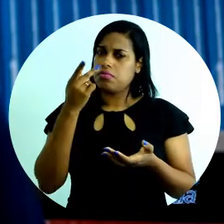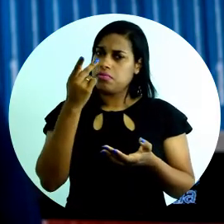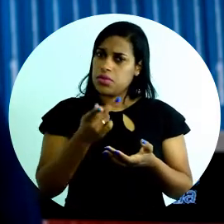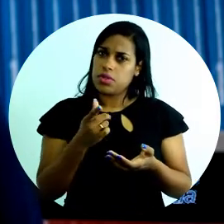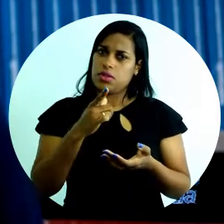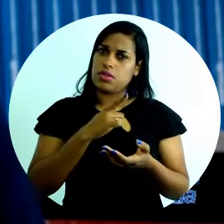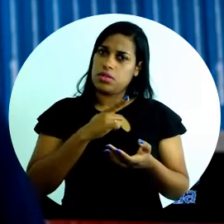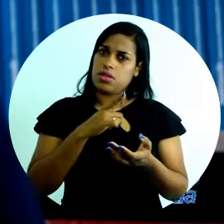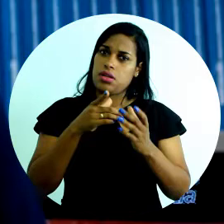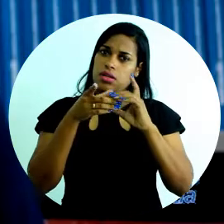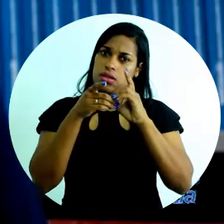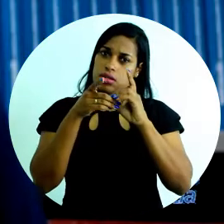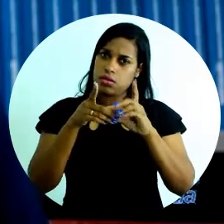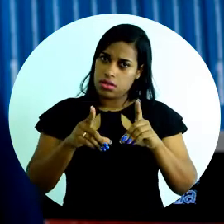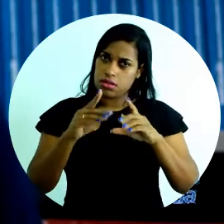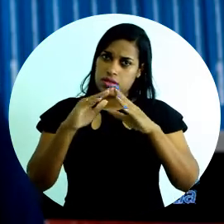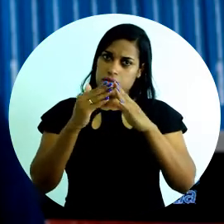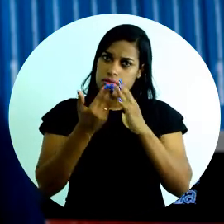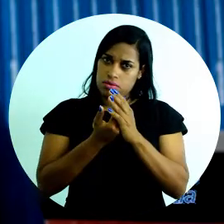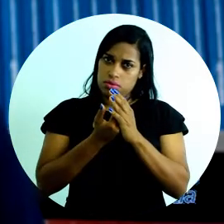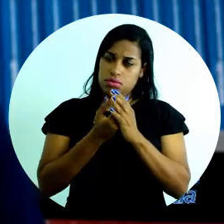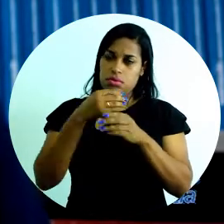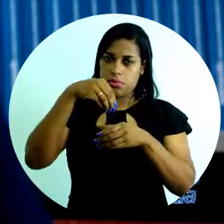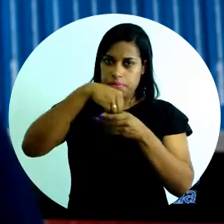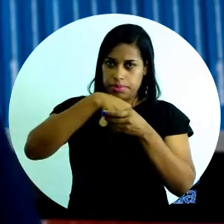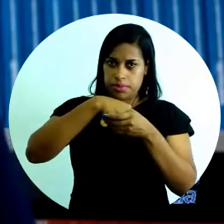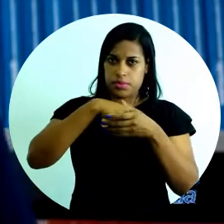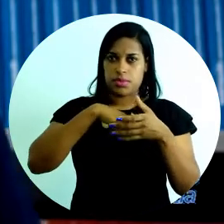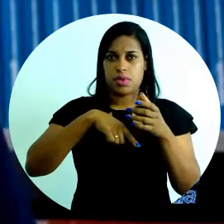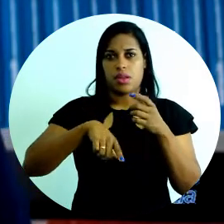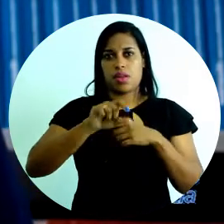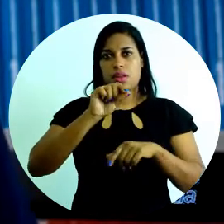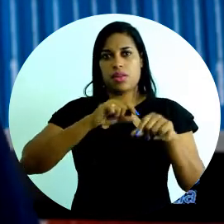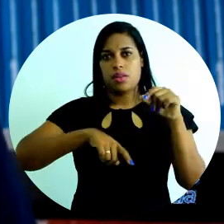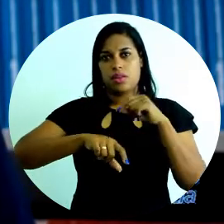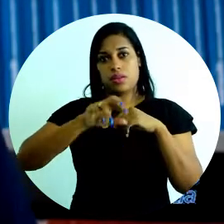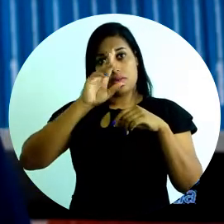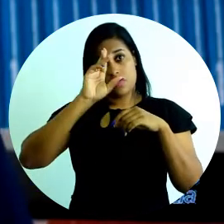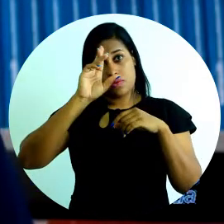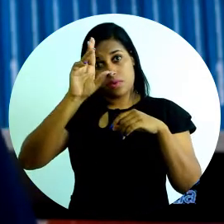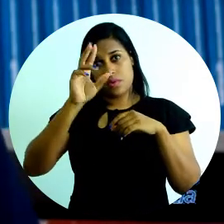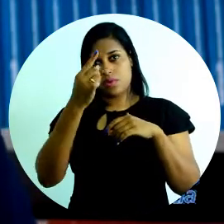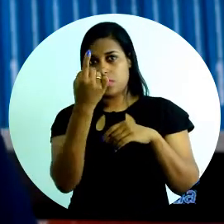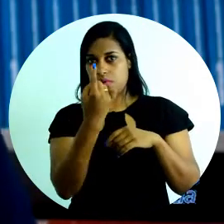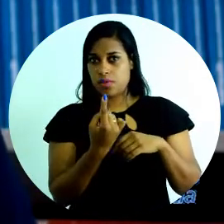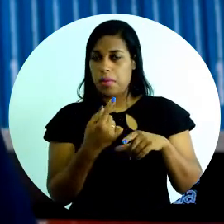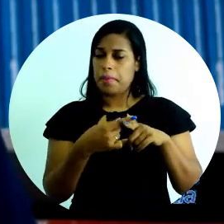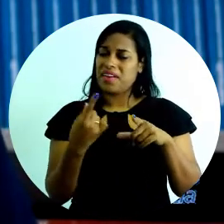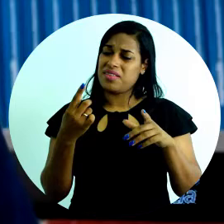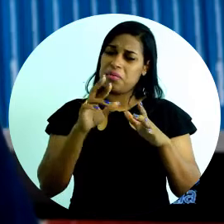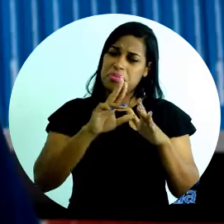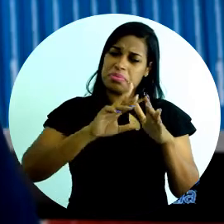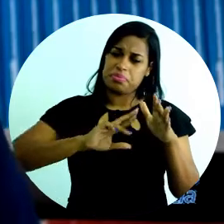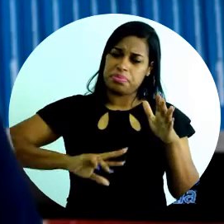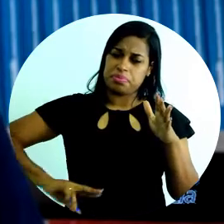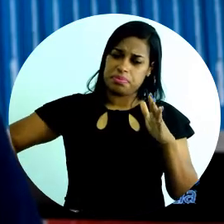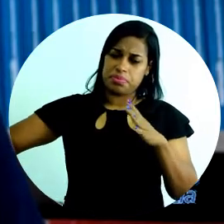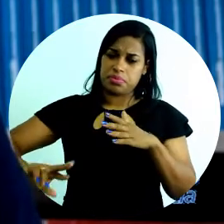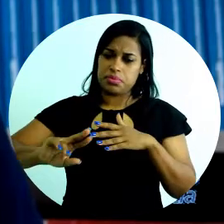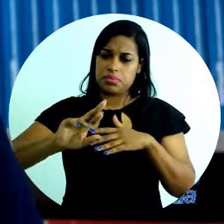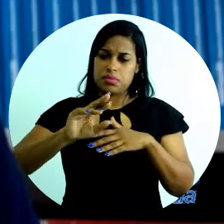há a democracia dentro do ambiente escolar. A eleição de diretores é uma dessas questões, mas também são